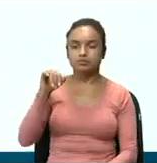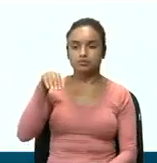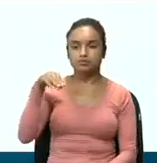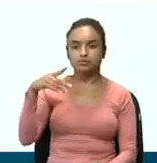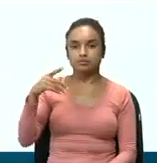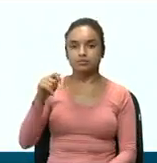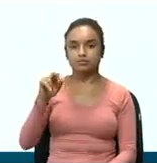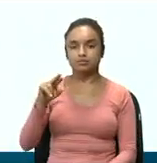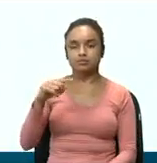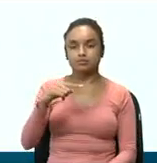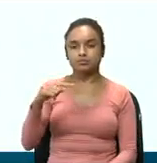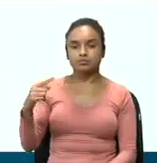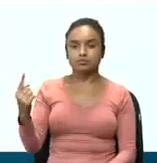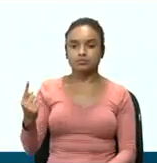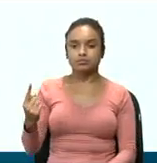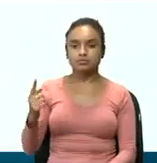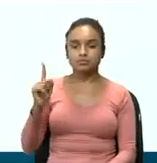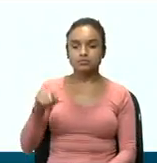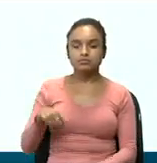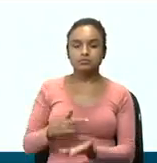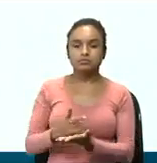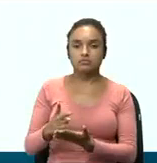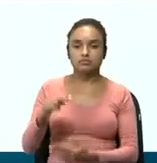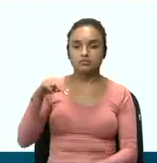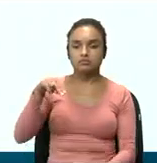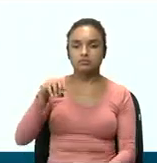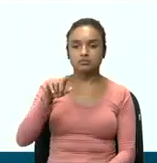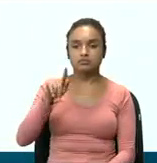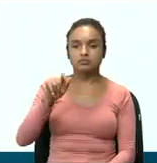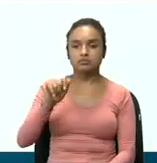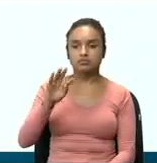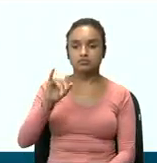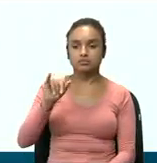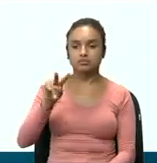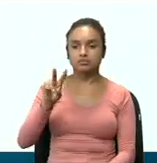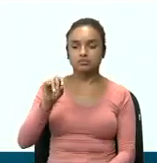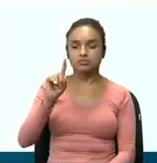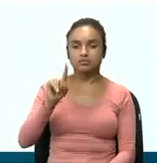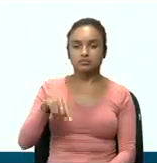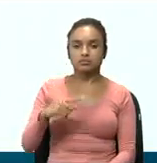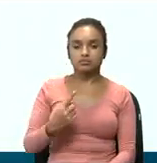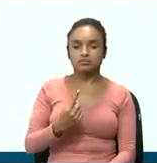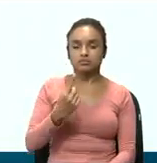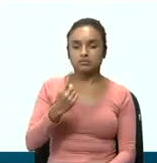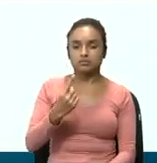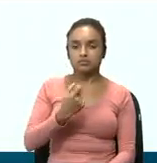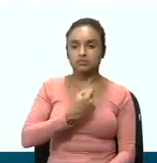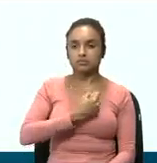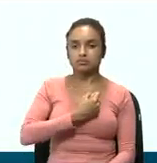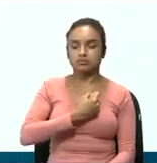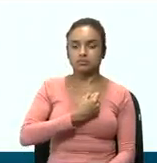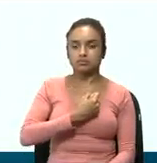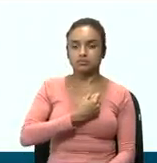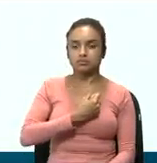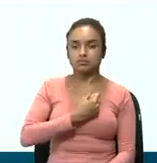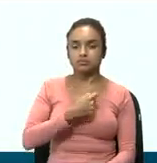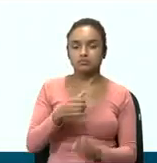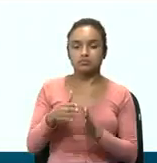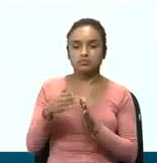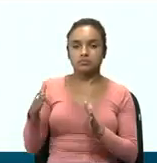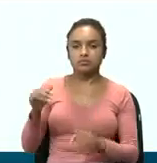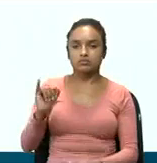menos 1 vai ser negativo. Se eu estou inserindo um número, no caso